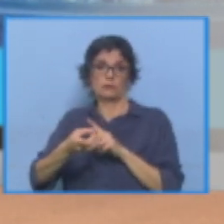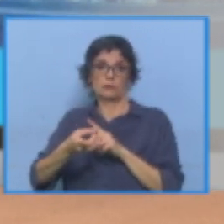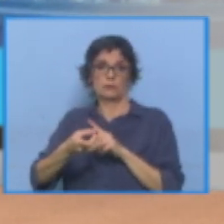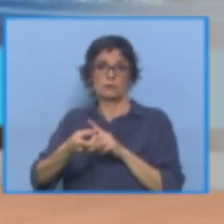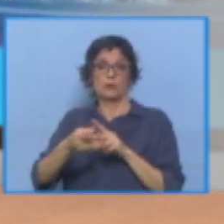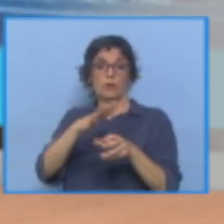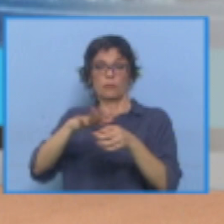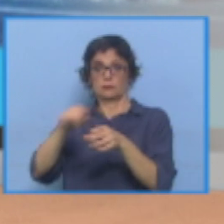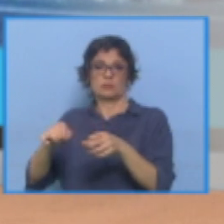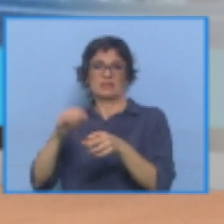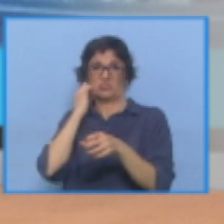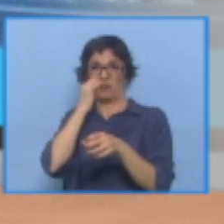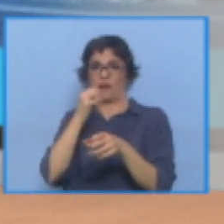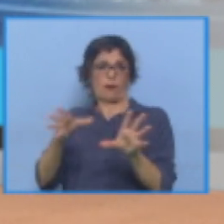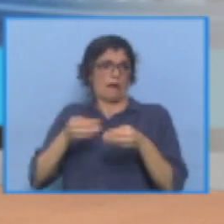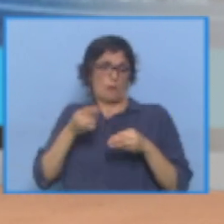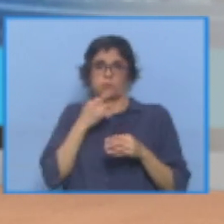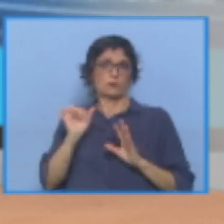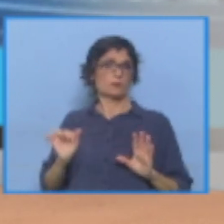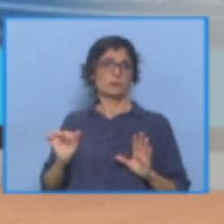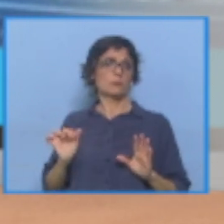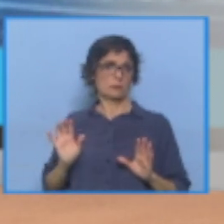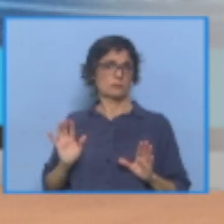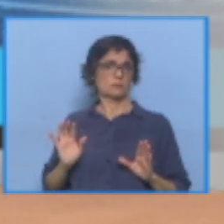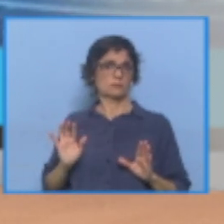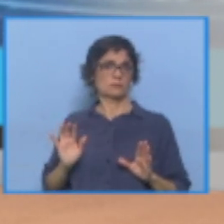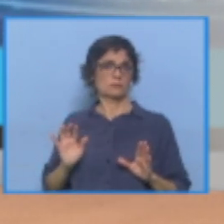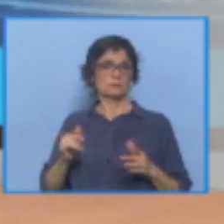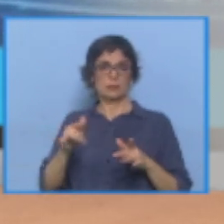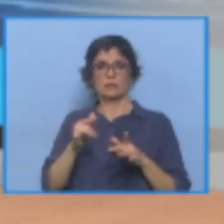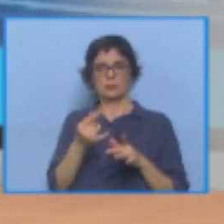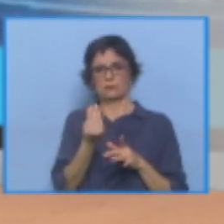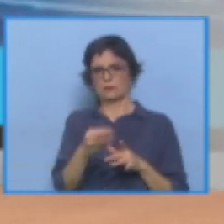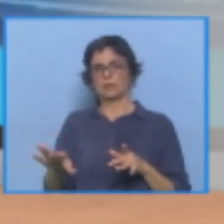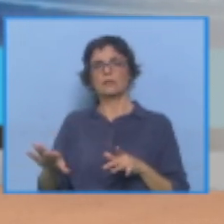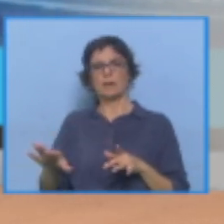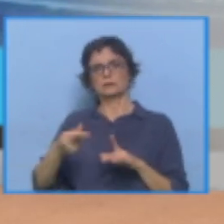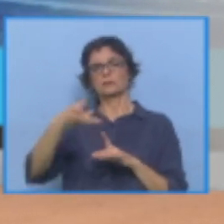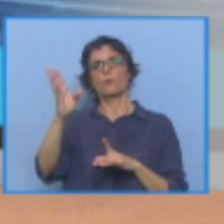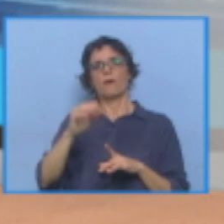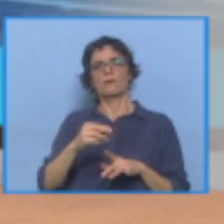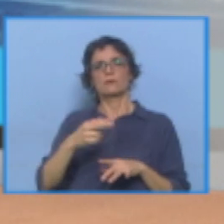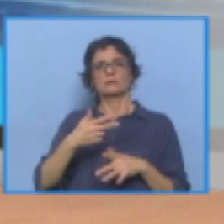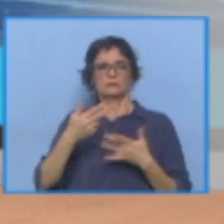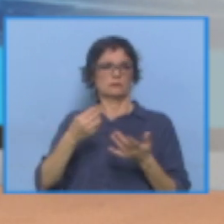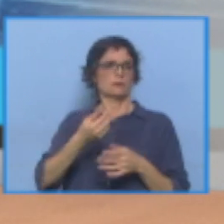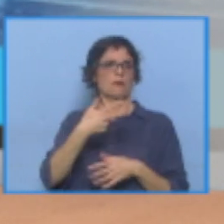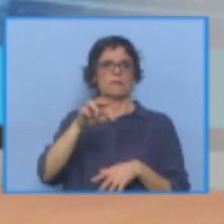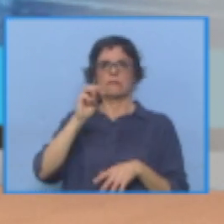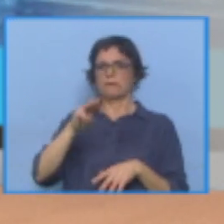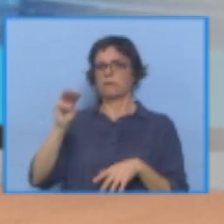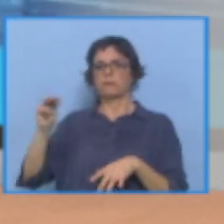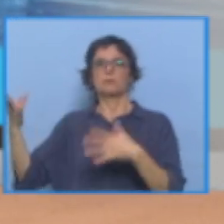humanidade e que, quer dizer, estamos a falar de centenas de milhões de crianças no mundo que não têm o mais elementar para o